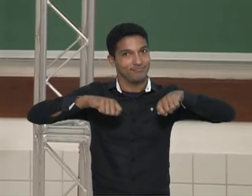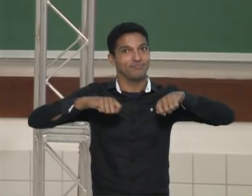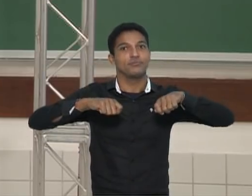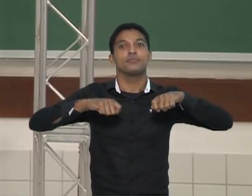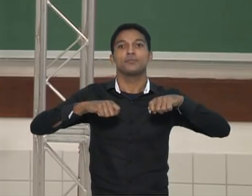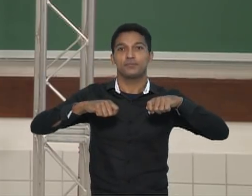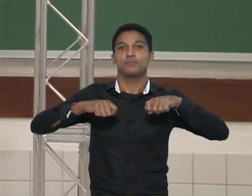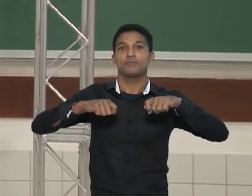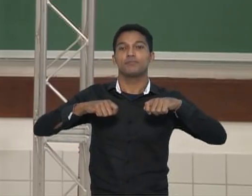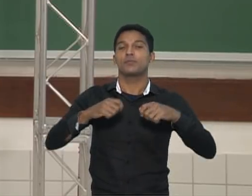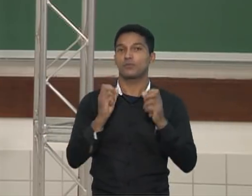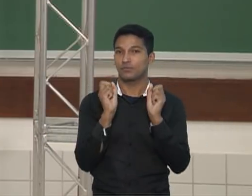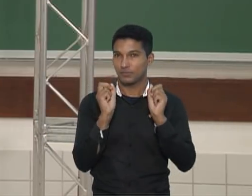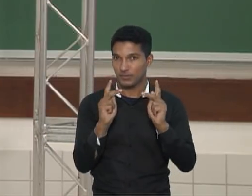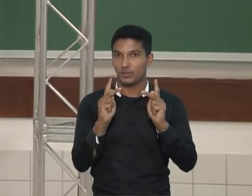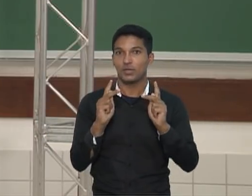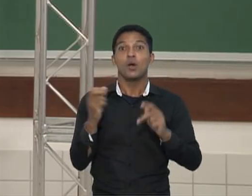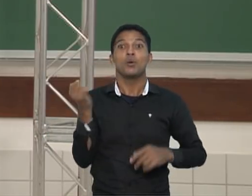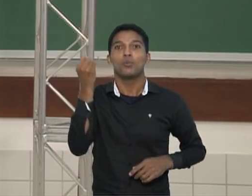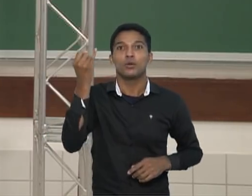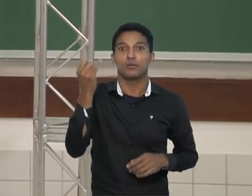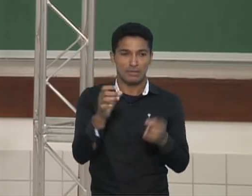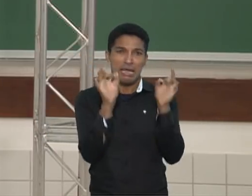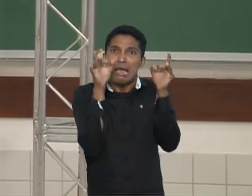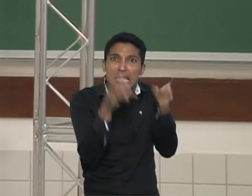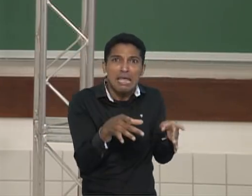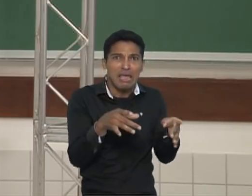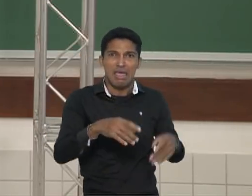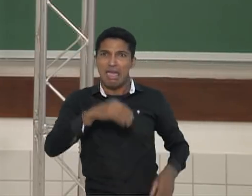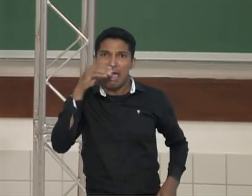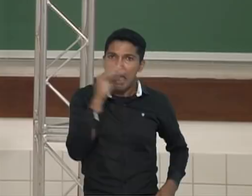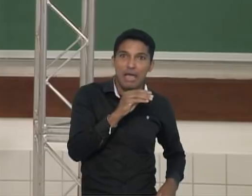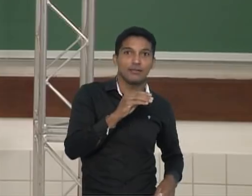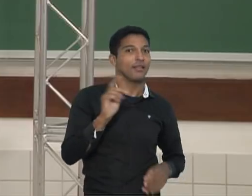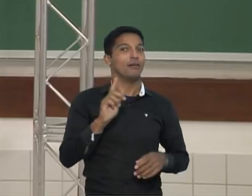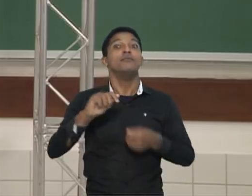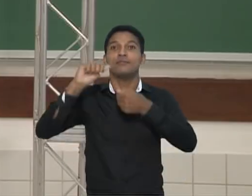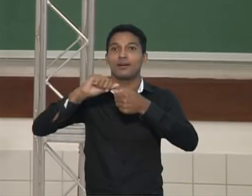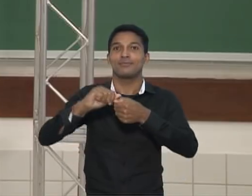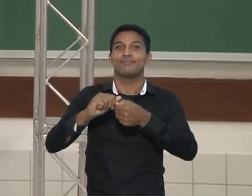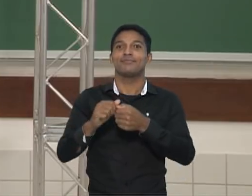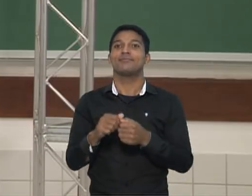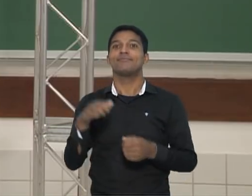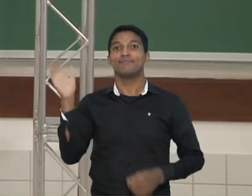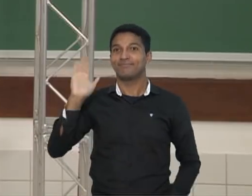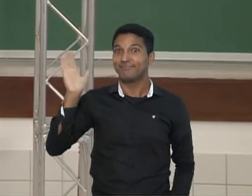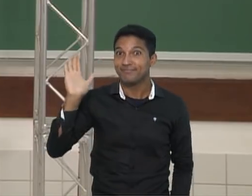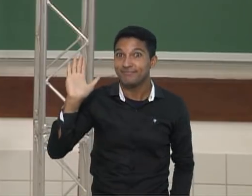ali nas continhas, tá bom? O importante é não desistir e fazer. Até a próxima!